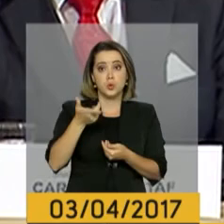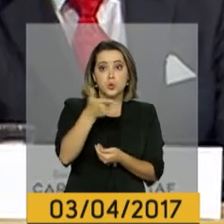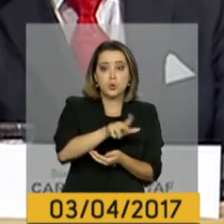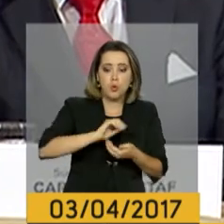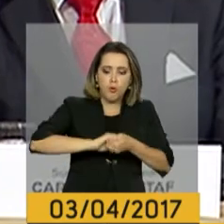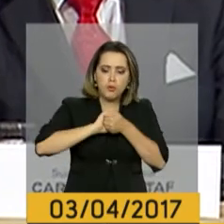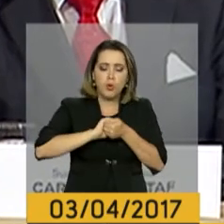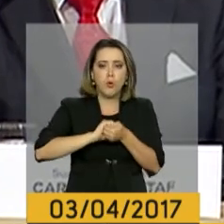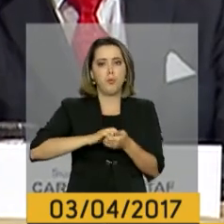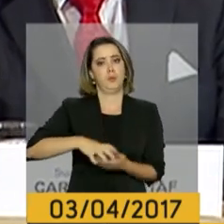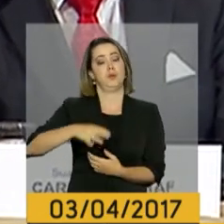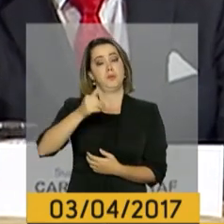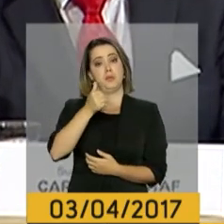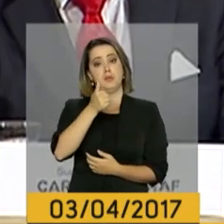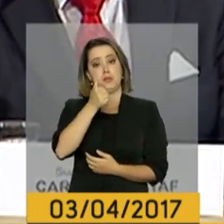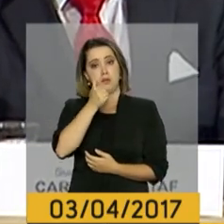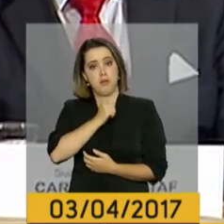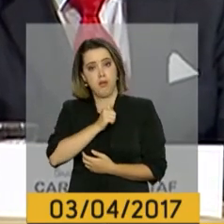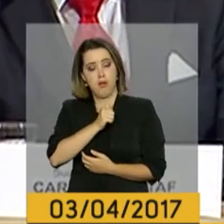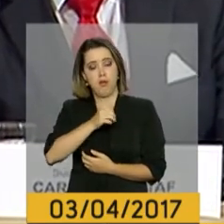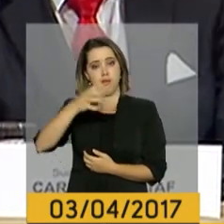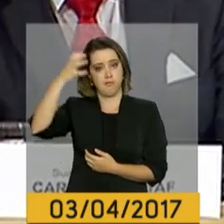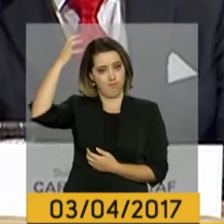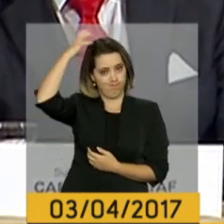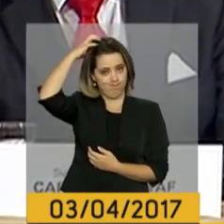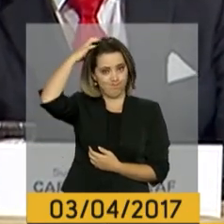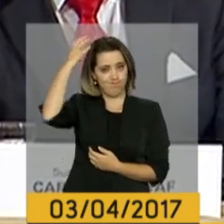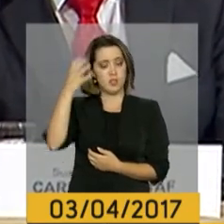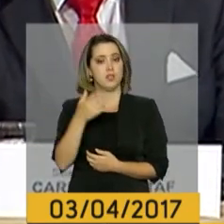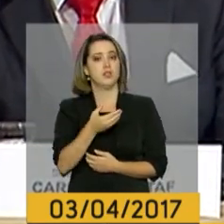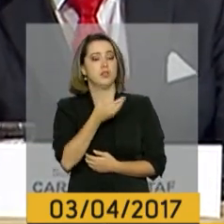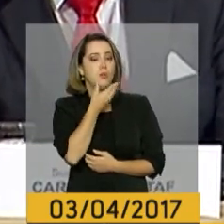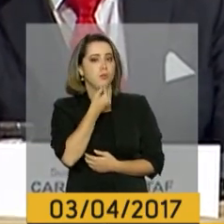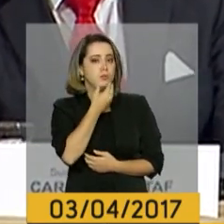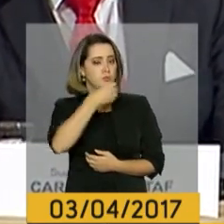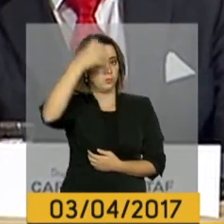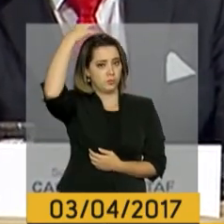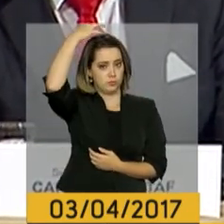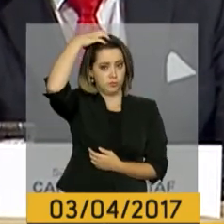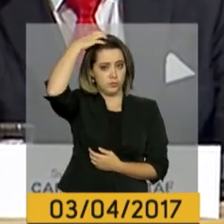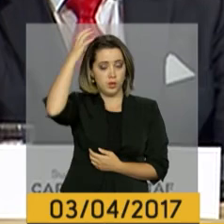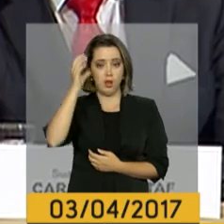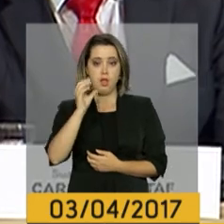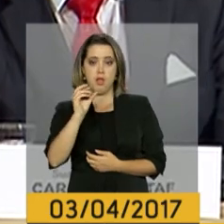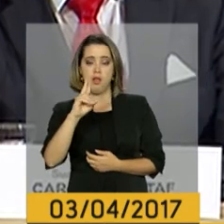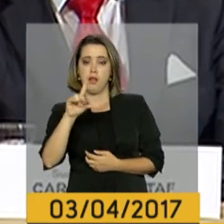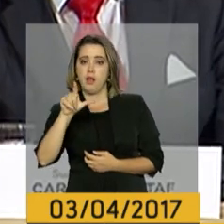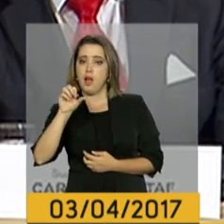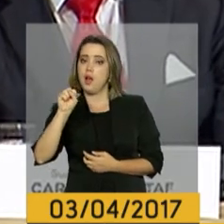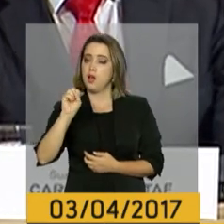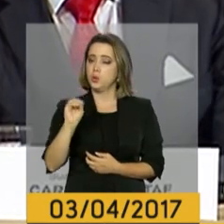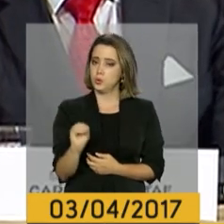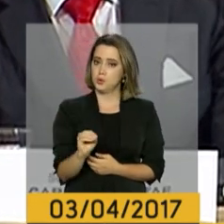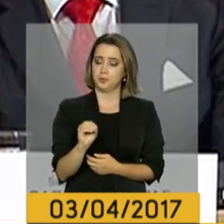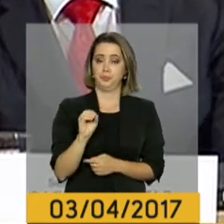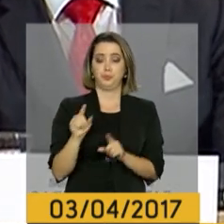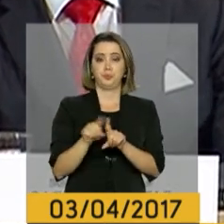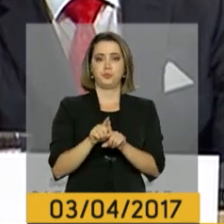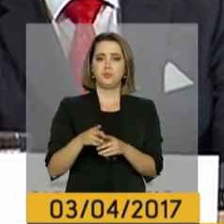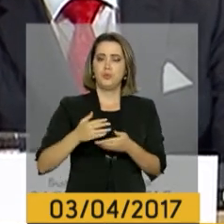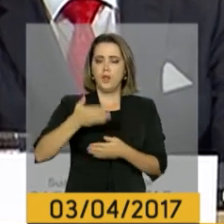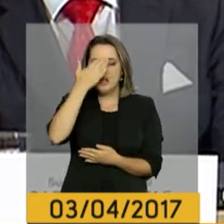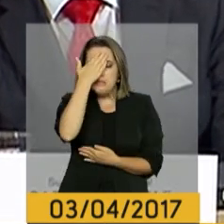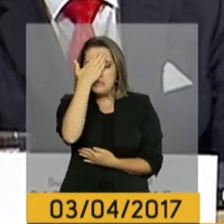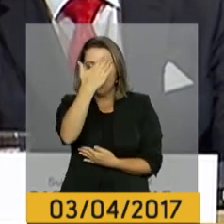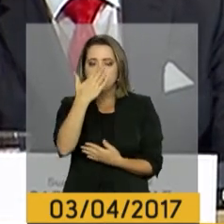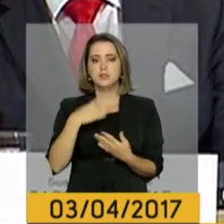majestades, a Rainha Silvia e o rei Carlos XVI Gustavo. Agradeço